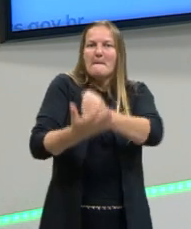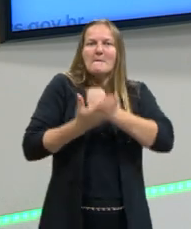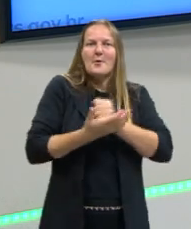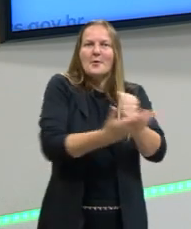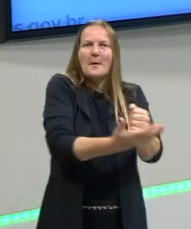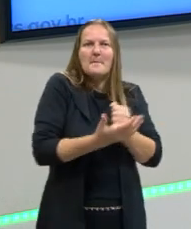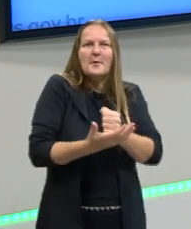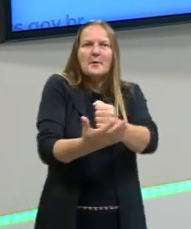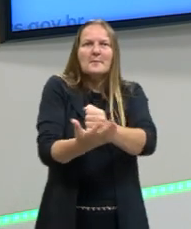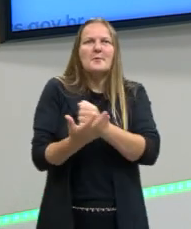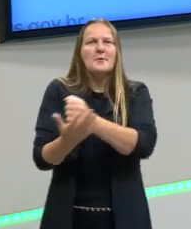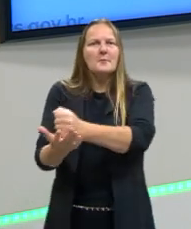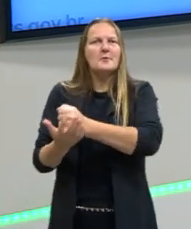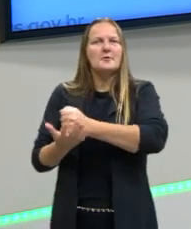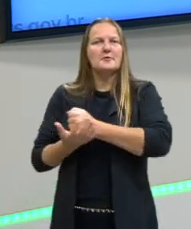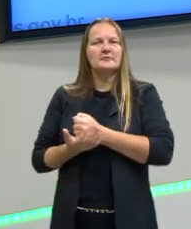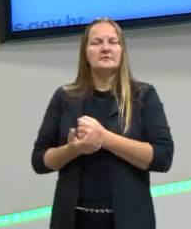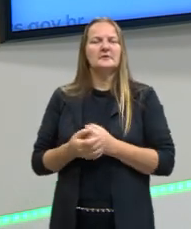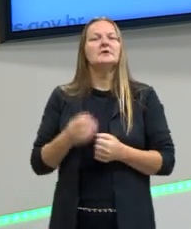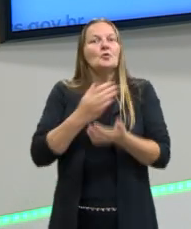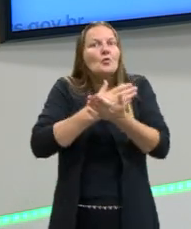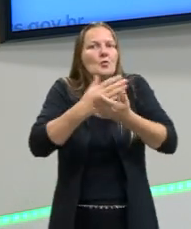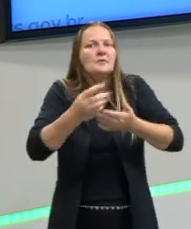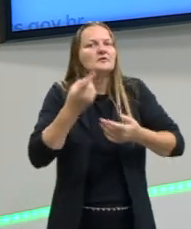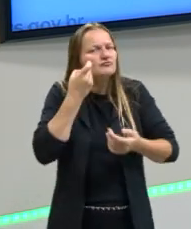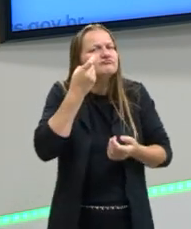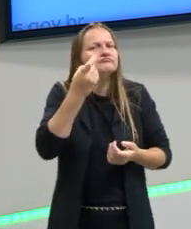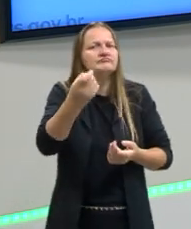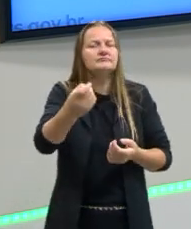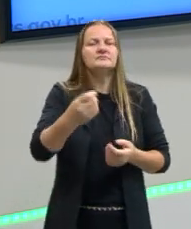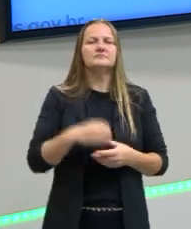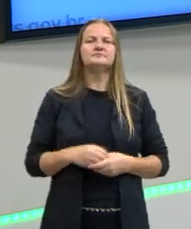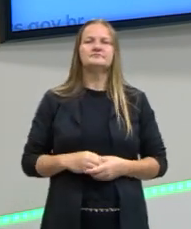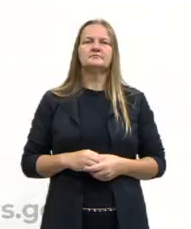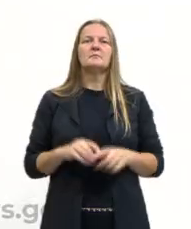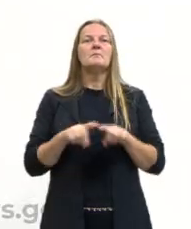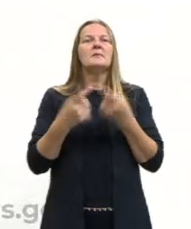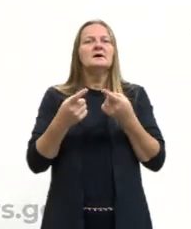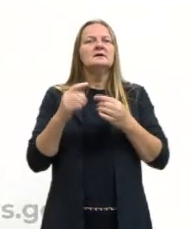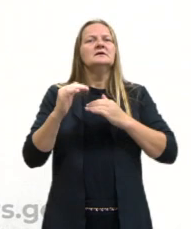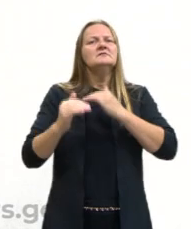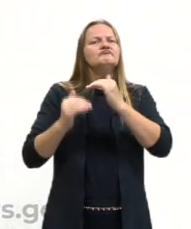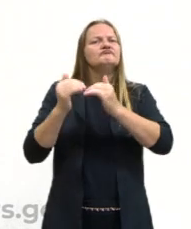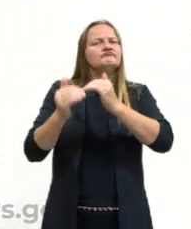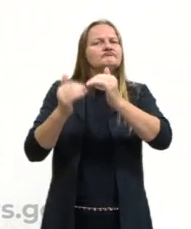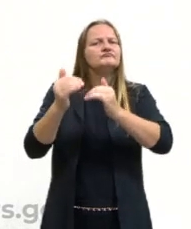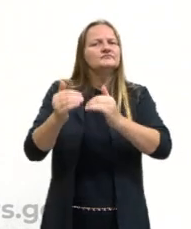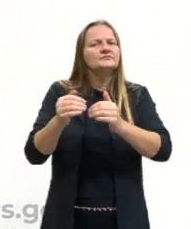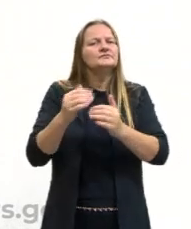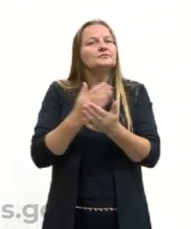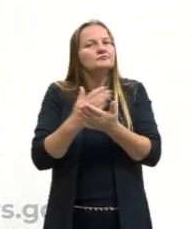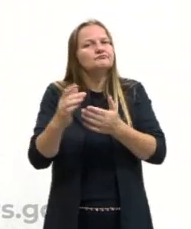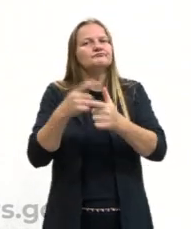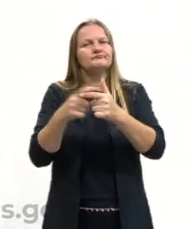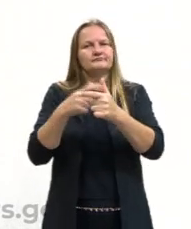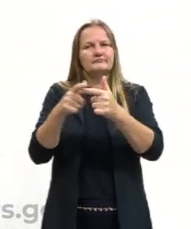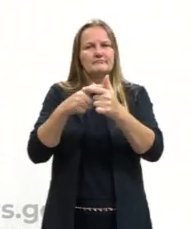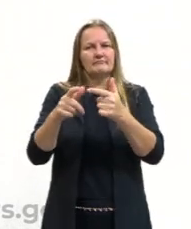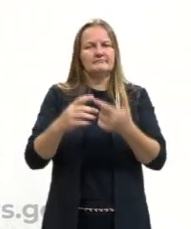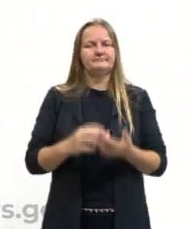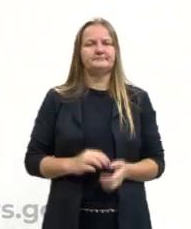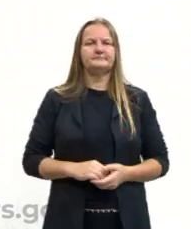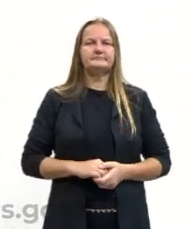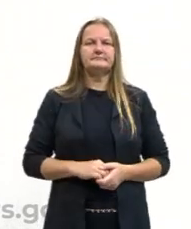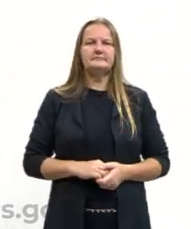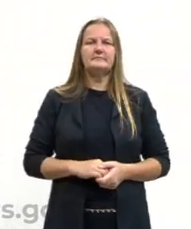isso não TV momento foi interessante nessas disputas na água né mas isso começa a Gerar alguns problemas ele também são